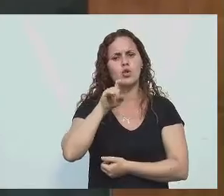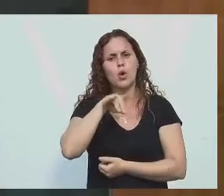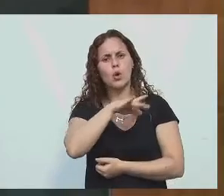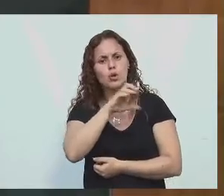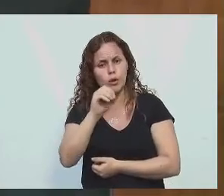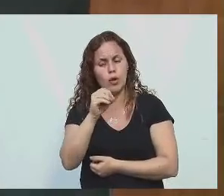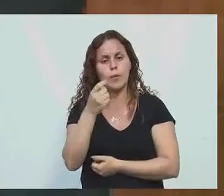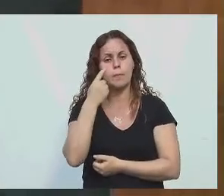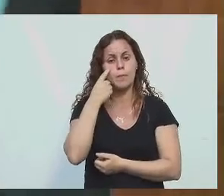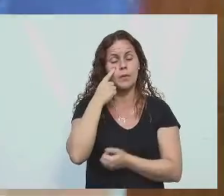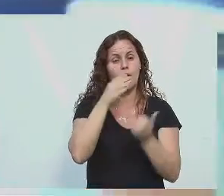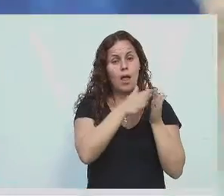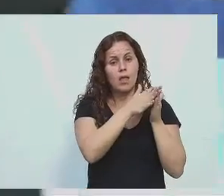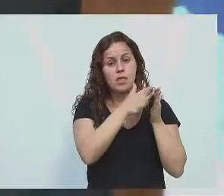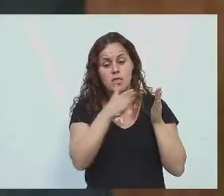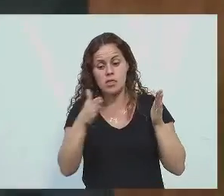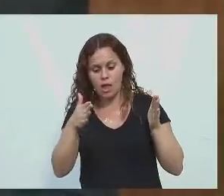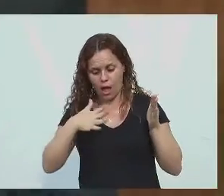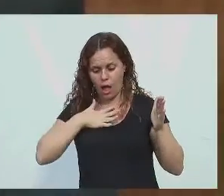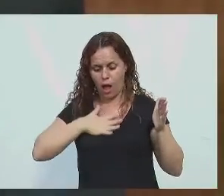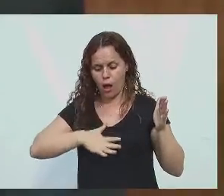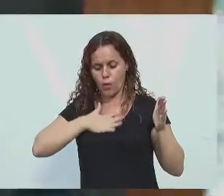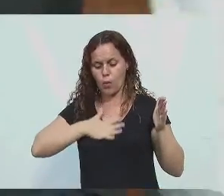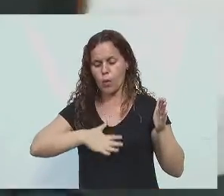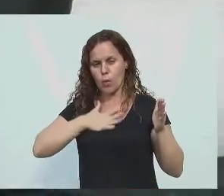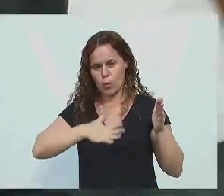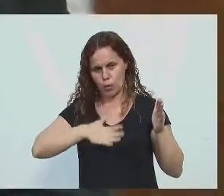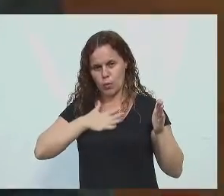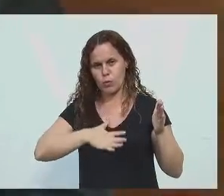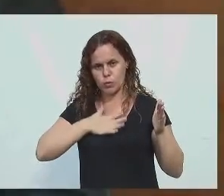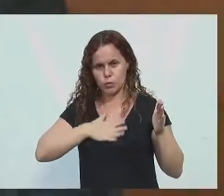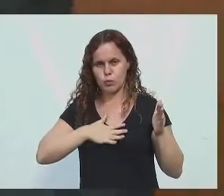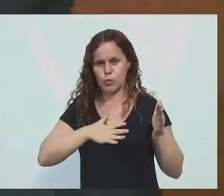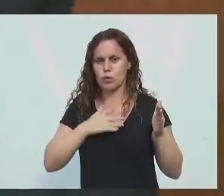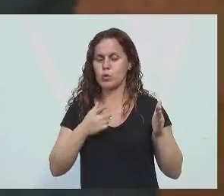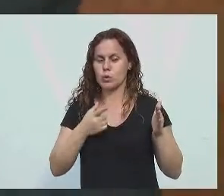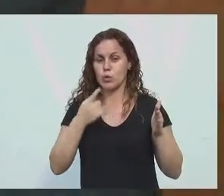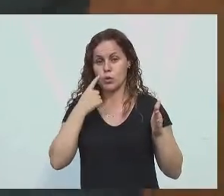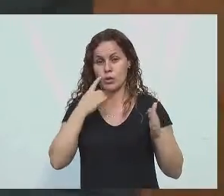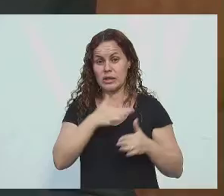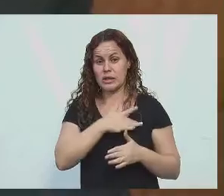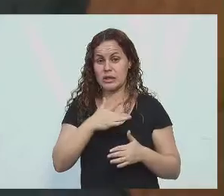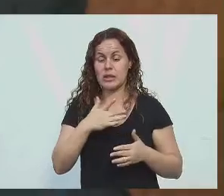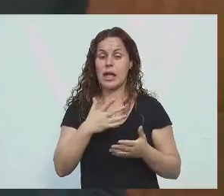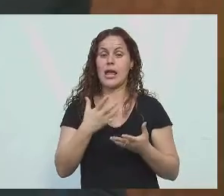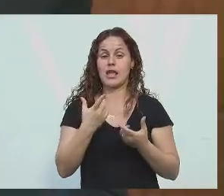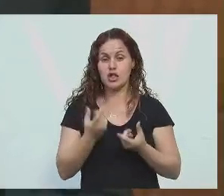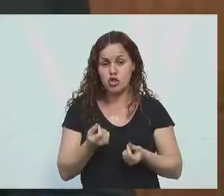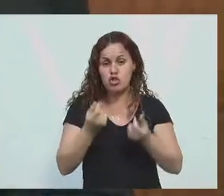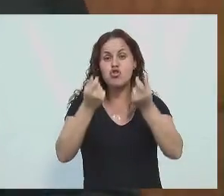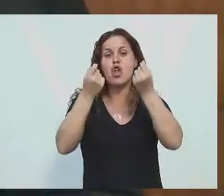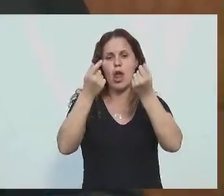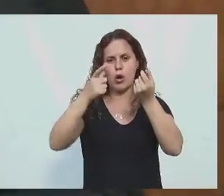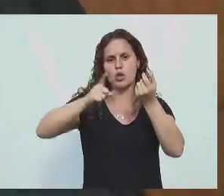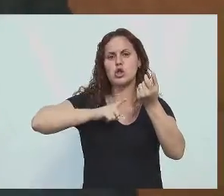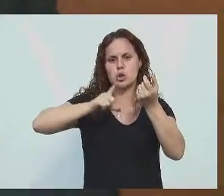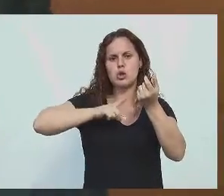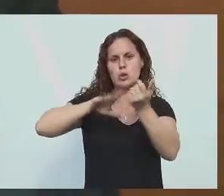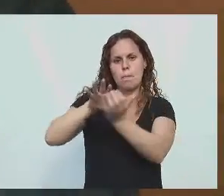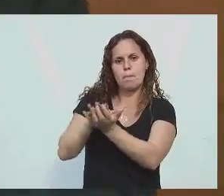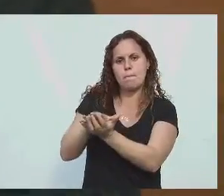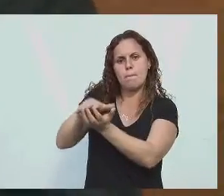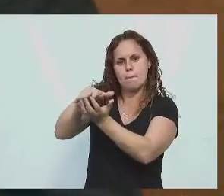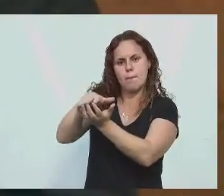até agosto, o nosso município, em termos de saúde financeira, pelo que foi apresentado